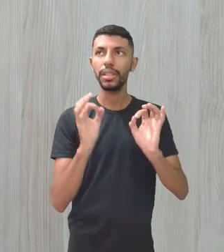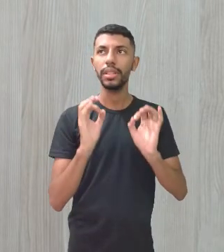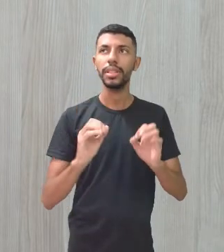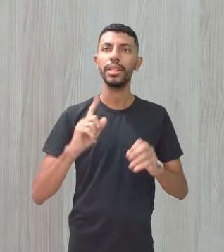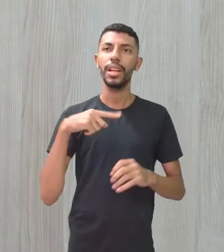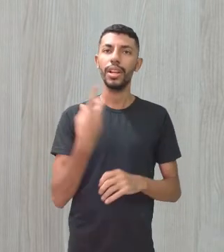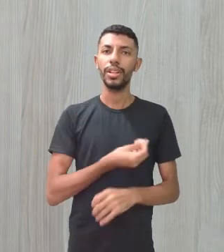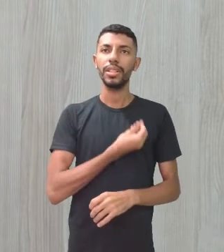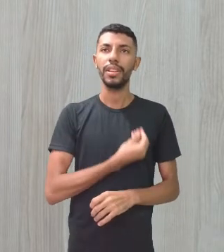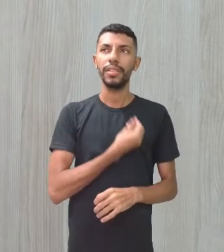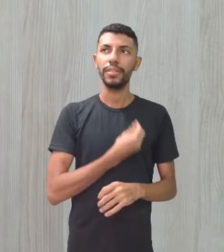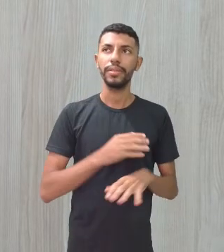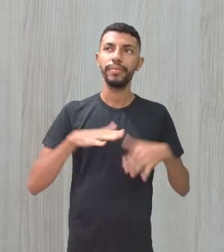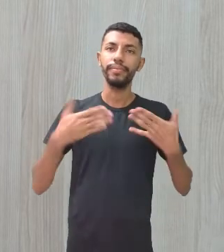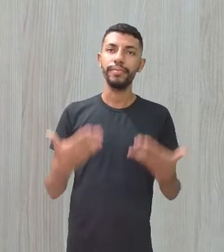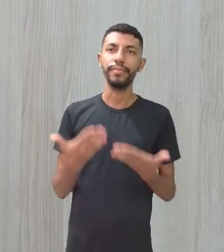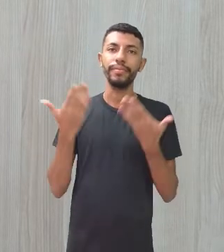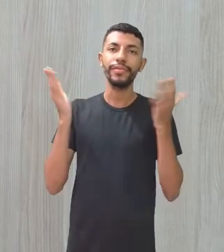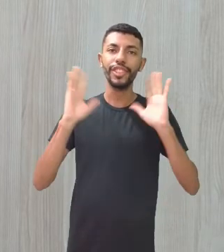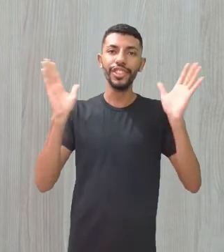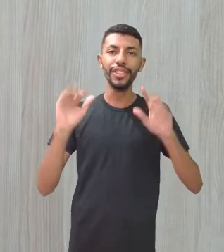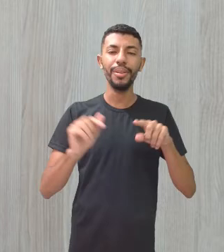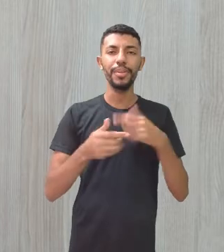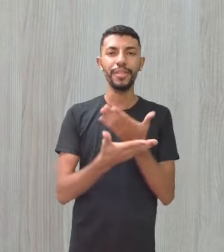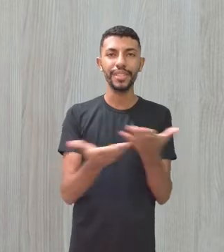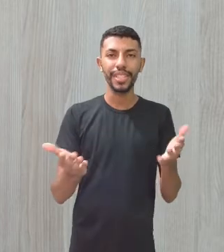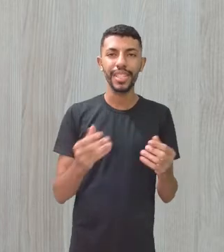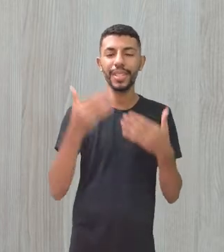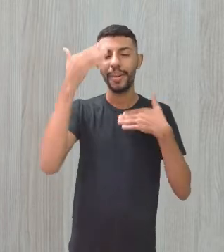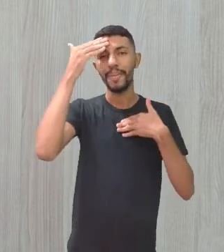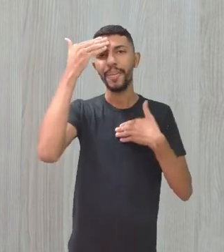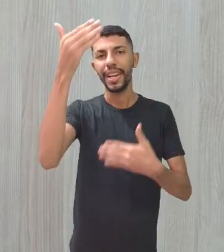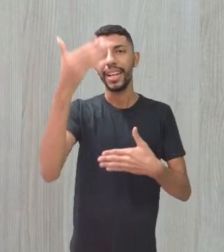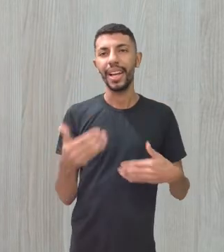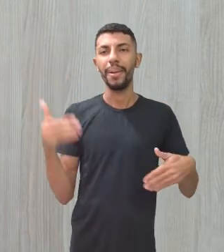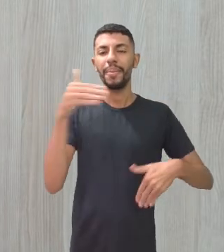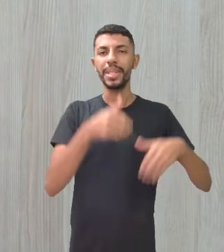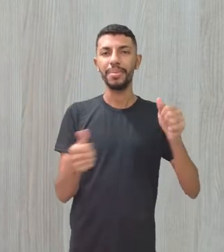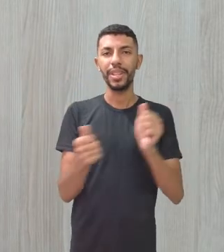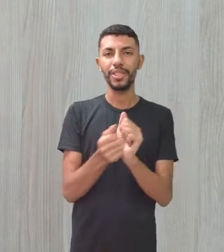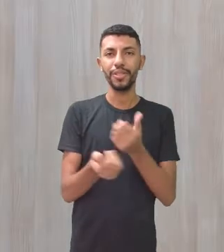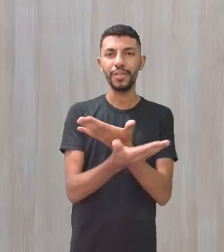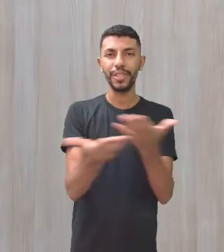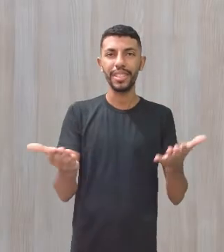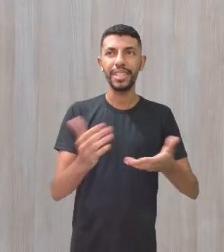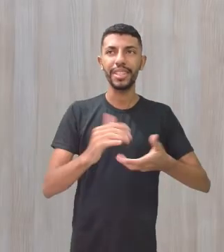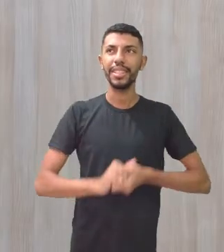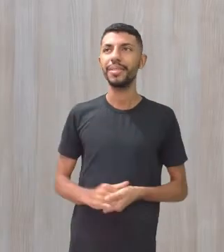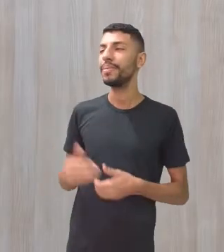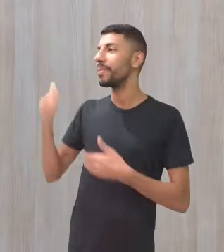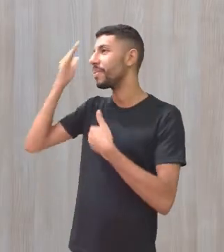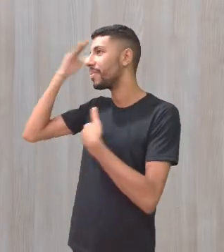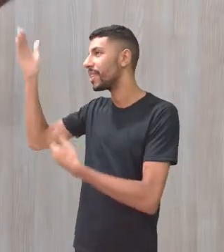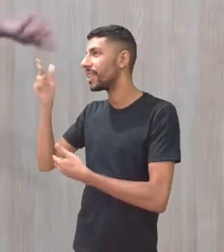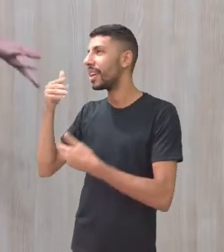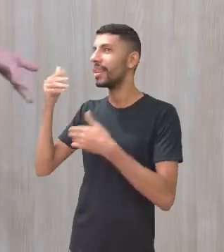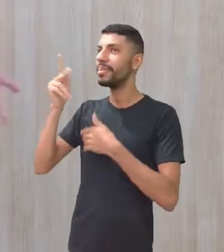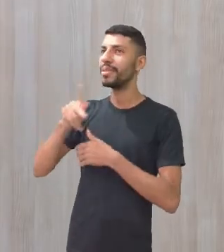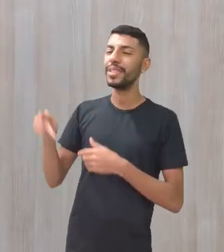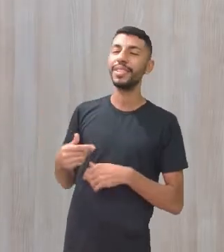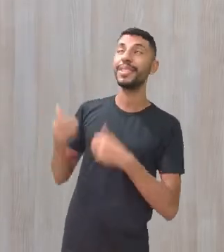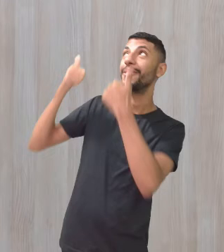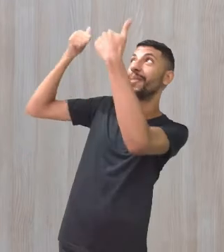vida da gente, né, professor? Isso. Então, gente, tchau, tchau. Muito obrigada aí por estar com vocês. Professora, muito obrigado. Bruno,